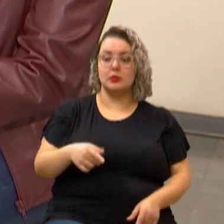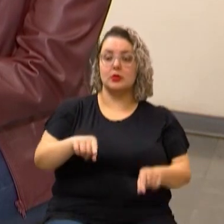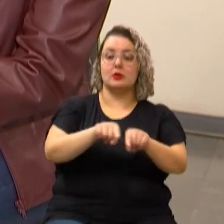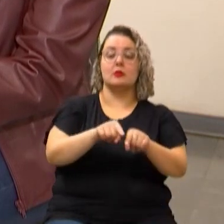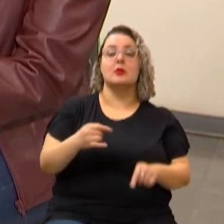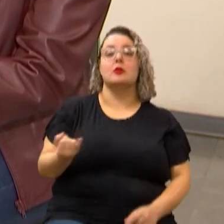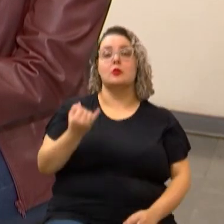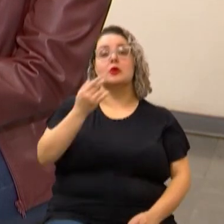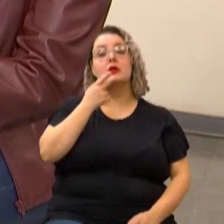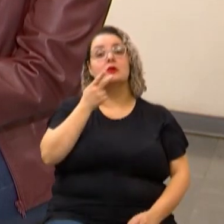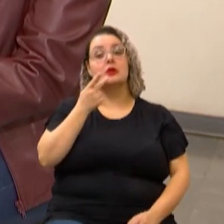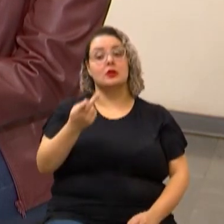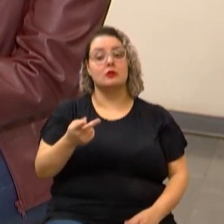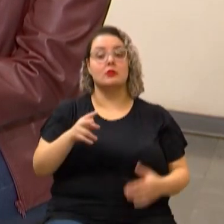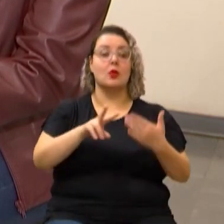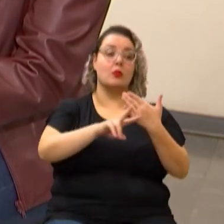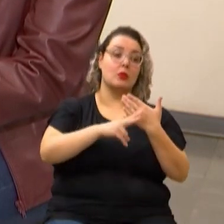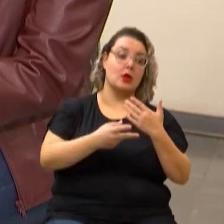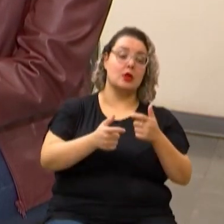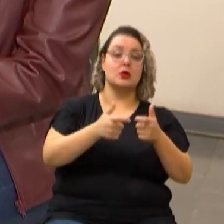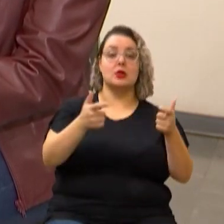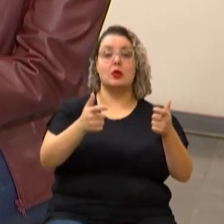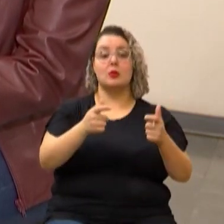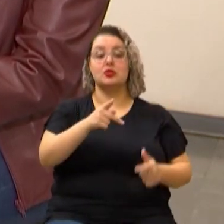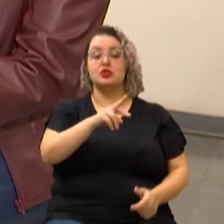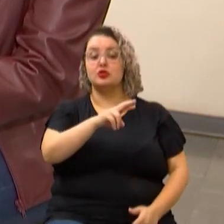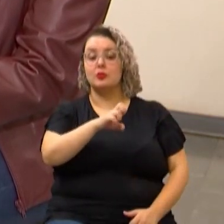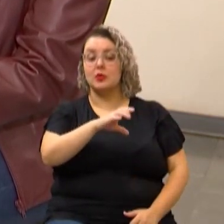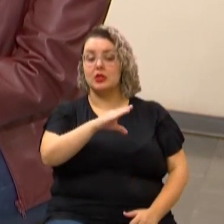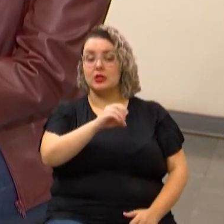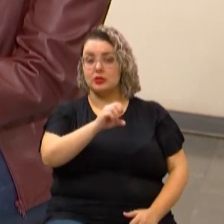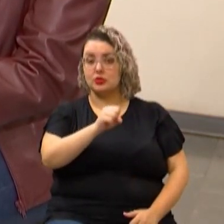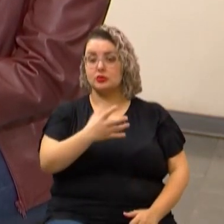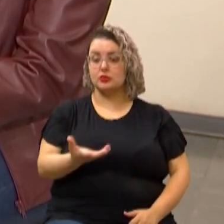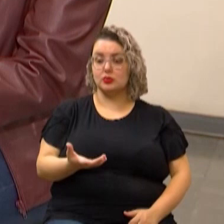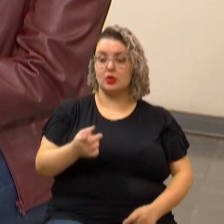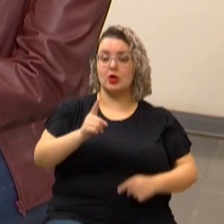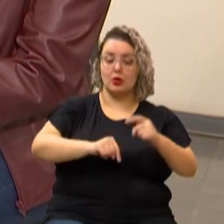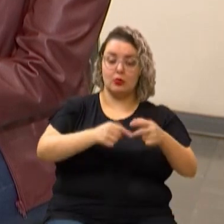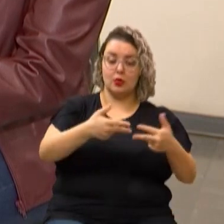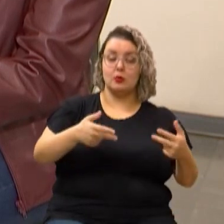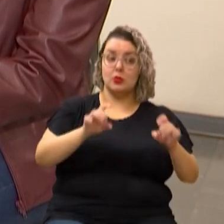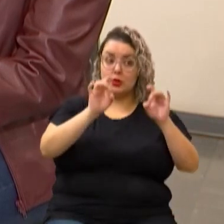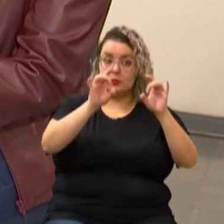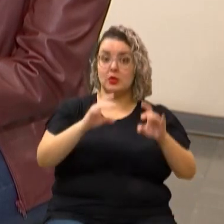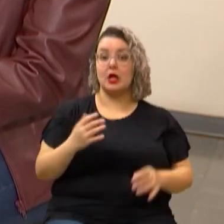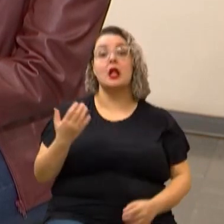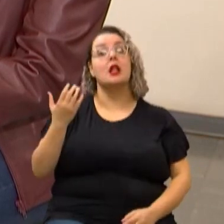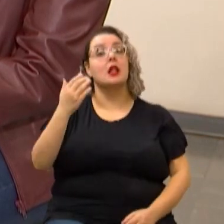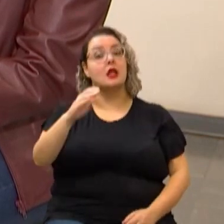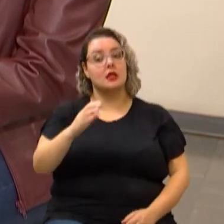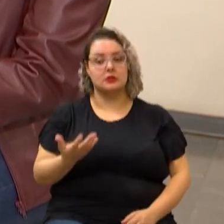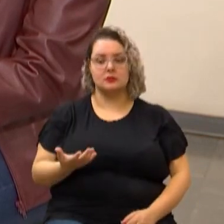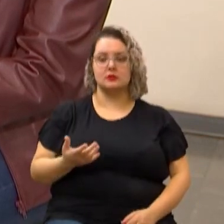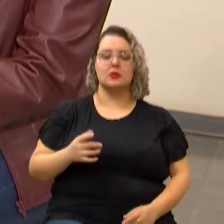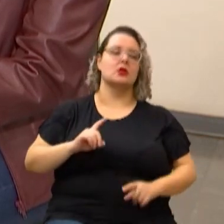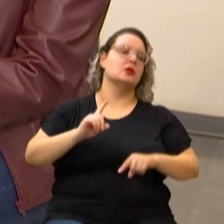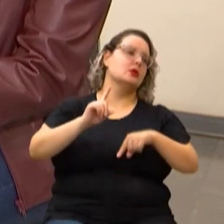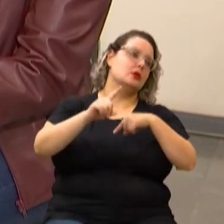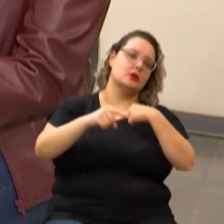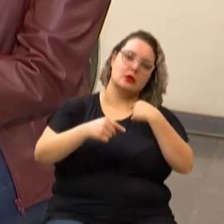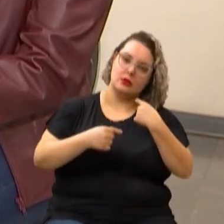de aumento. O chefe pensa, ok, vou te dar um aumento, perfeito. Mas o aumento do salário do